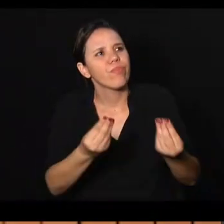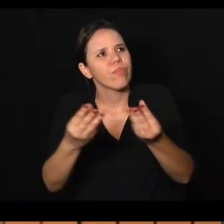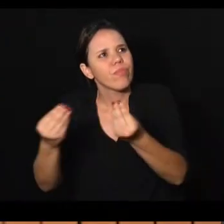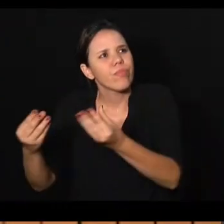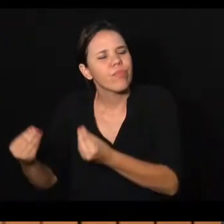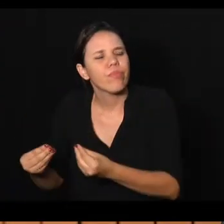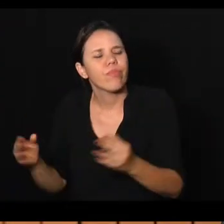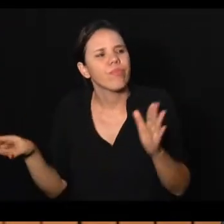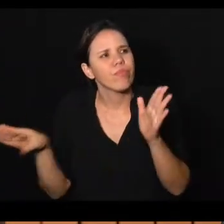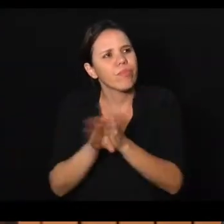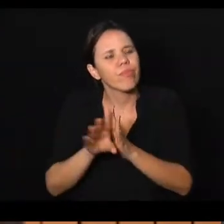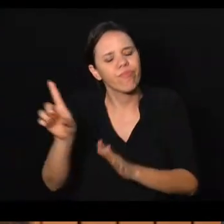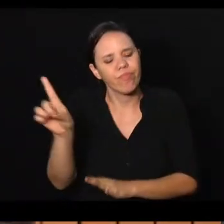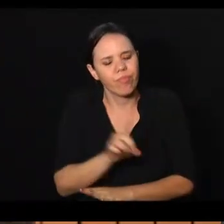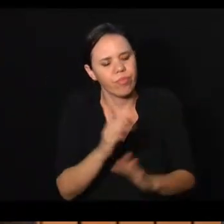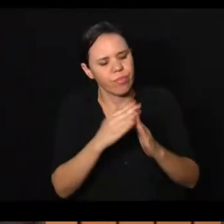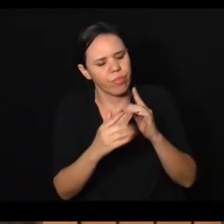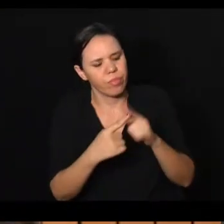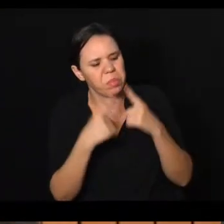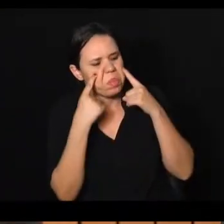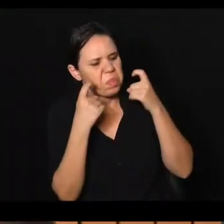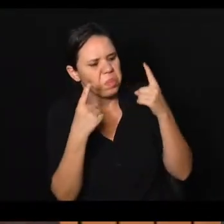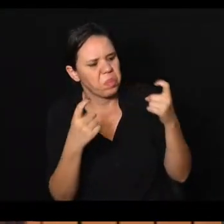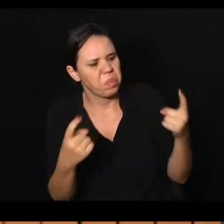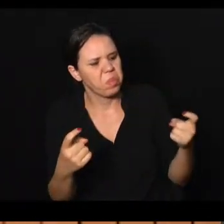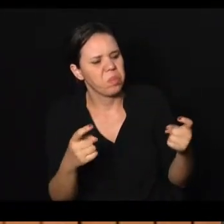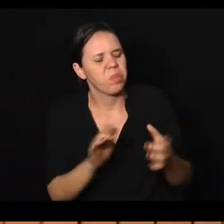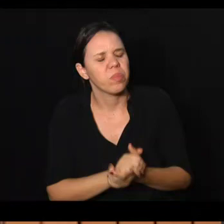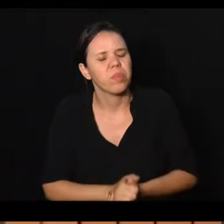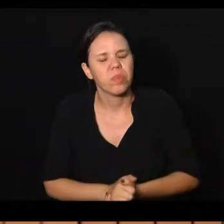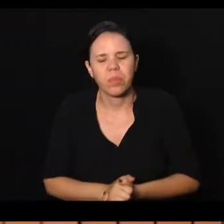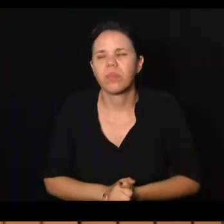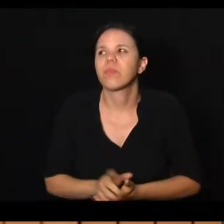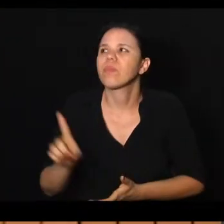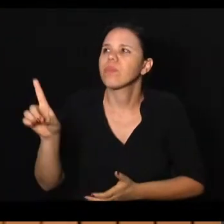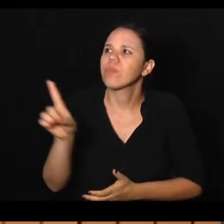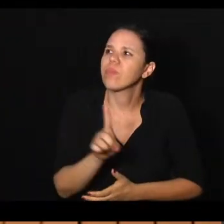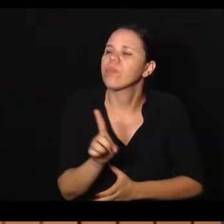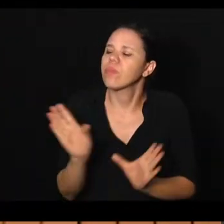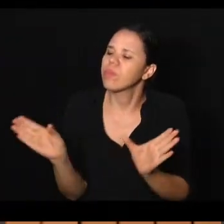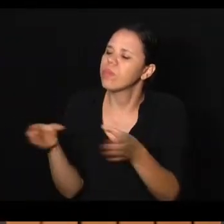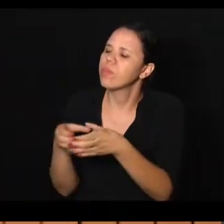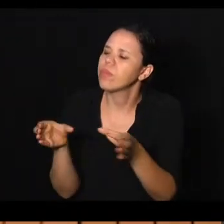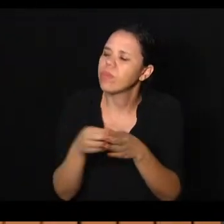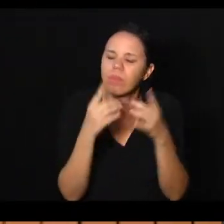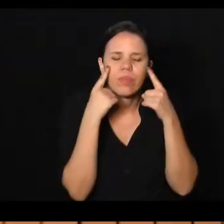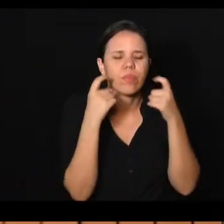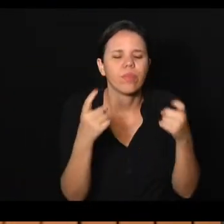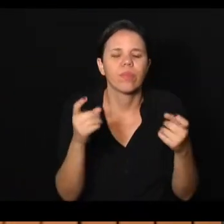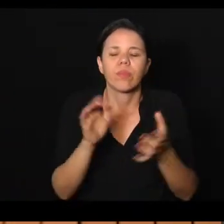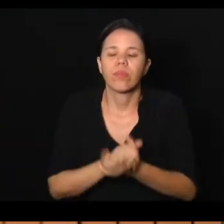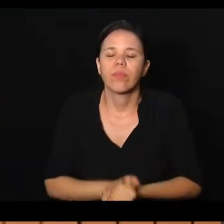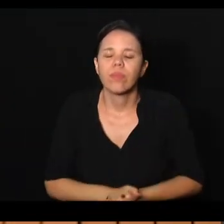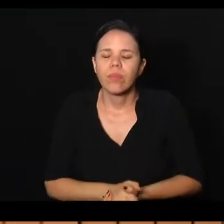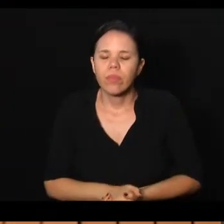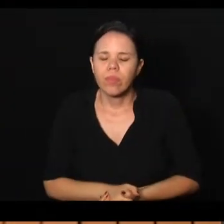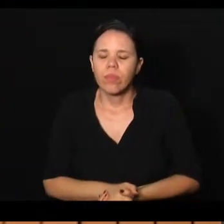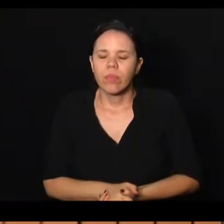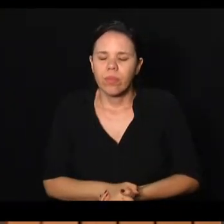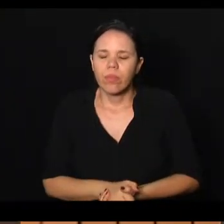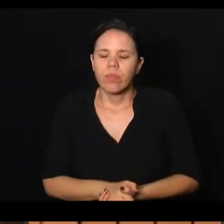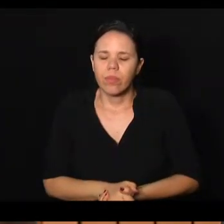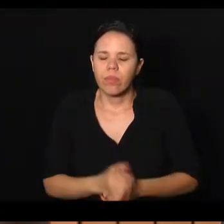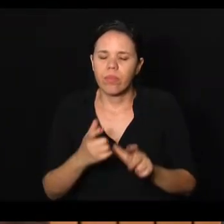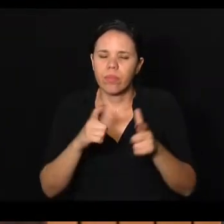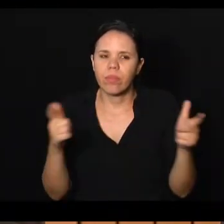chegam na igreja chorando, muitas delas que chegam em nossas comunidades chorando, e o máximo